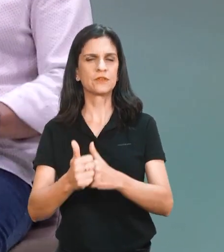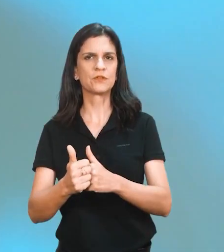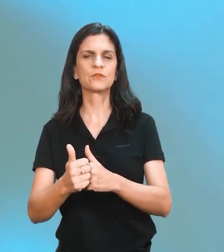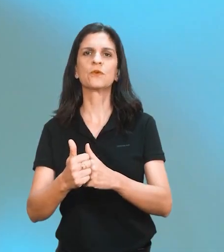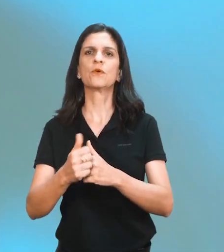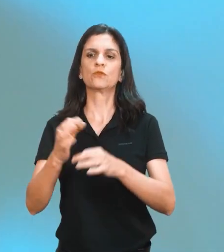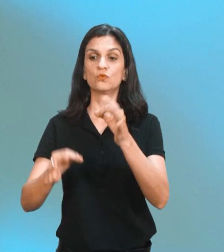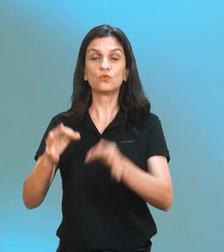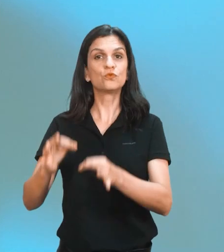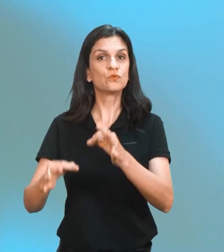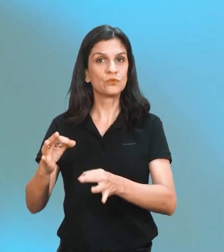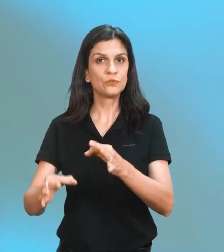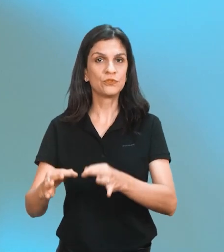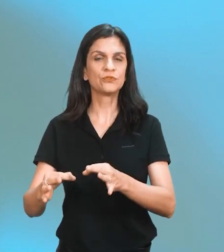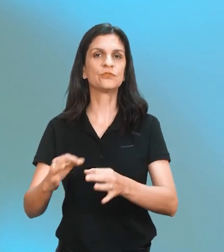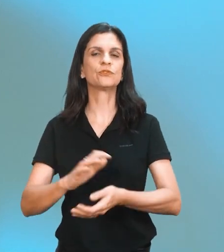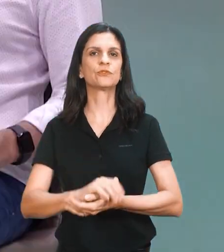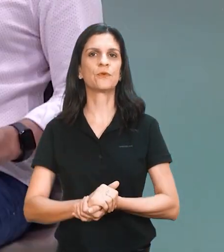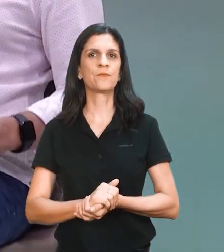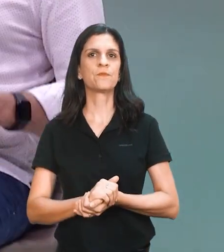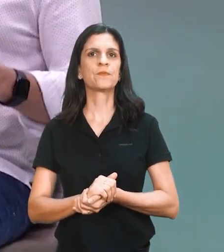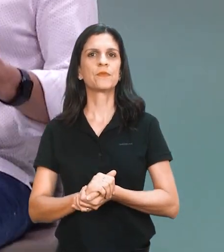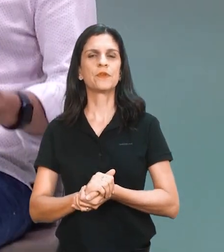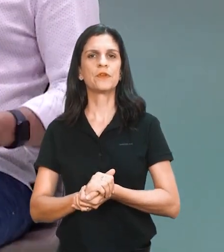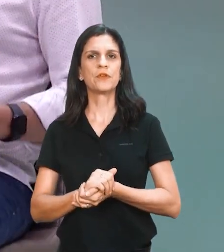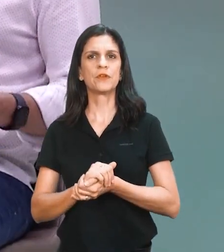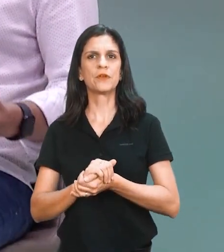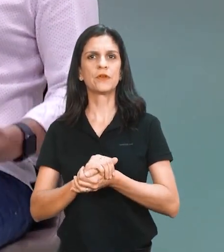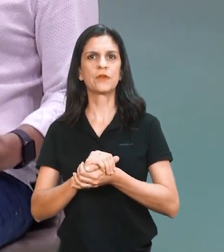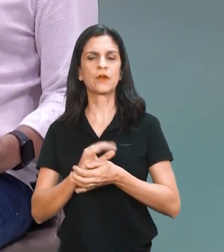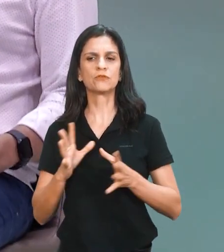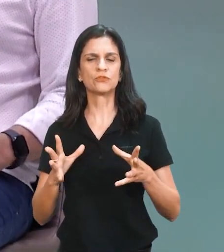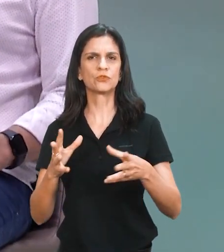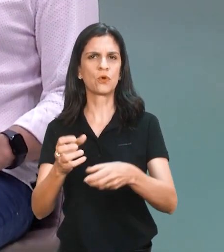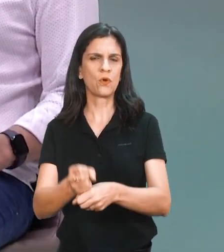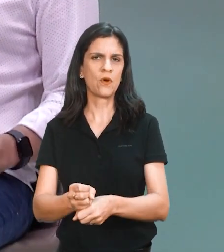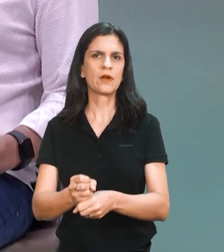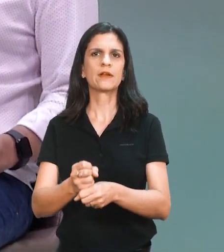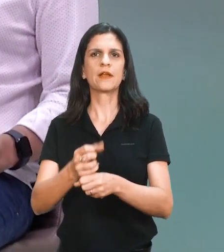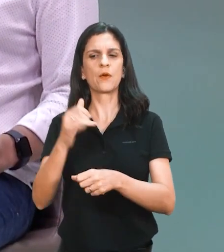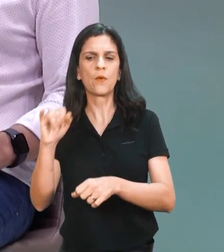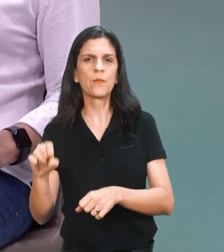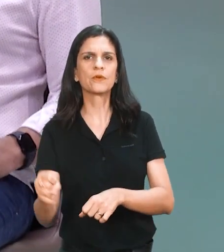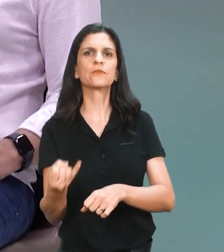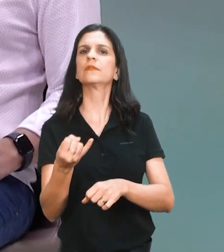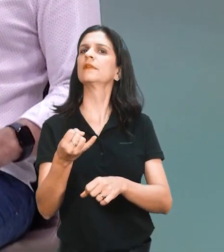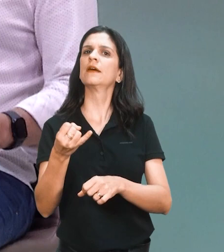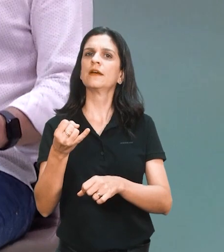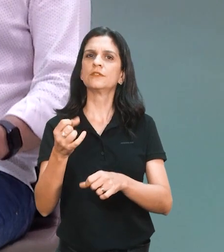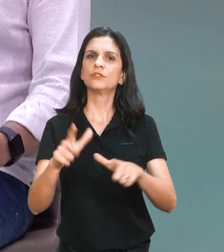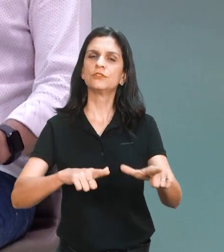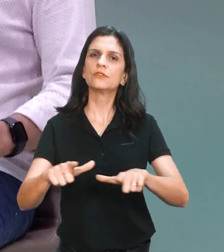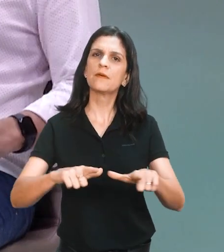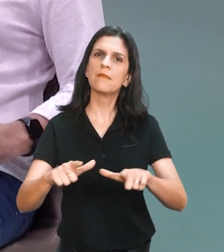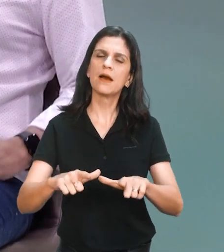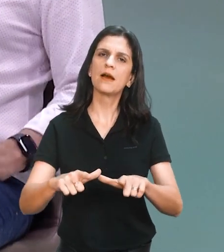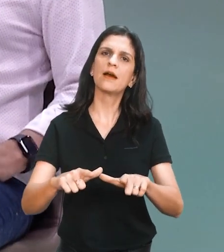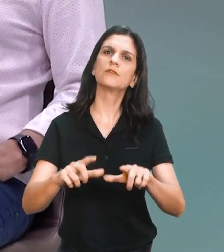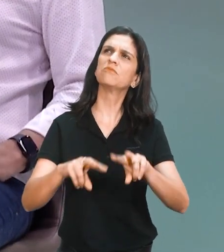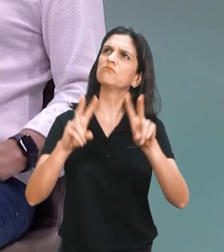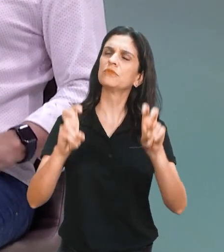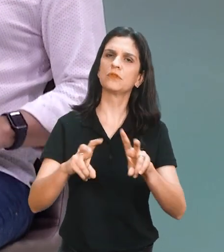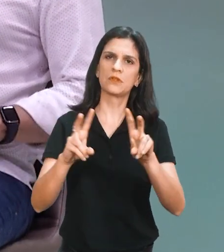social, todo o corpo jurídico e depois fomos acrescentando mais algumas coisas. Hoje a gente tem também oportunidade de